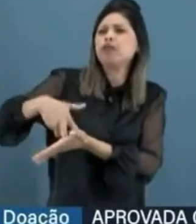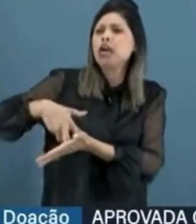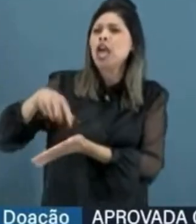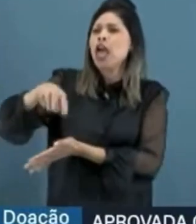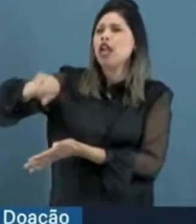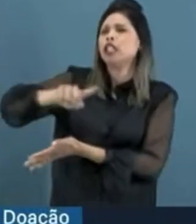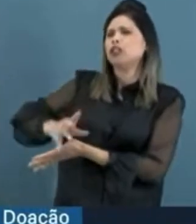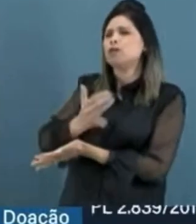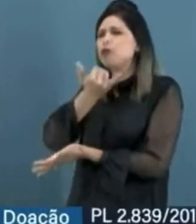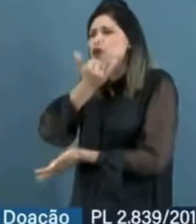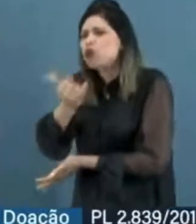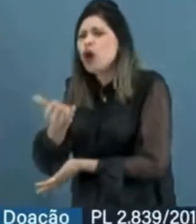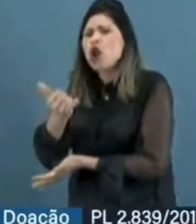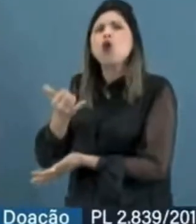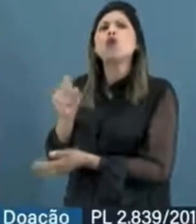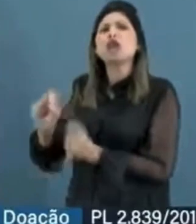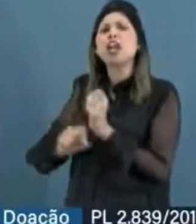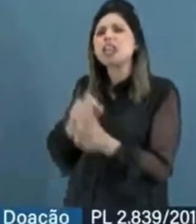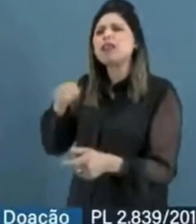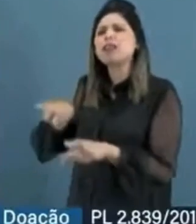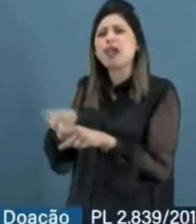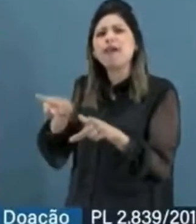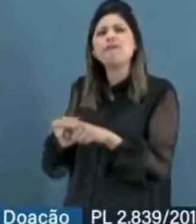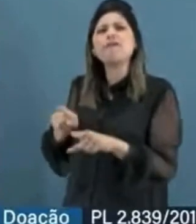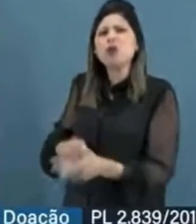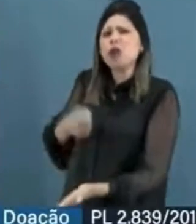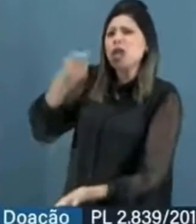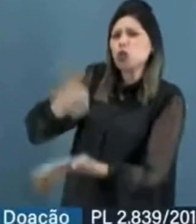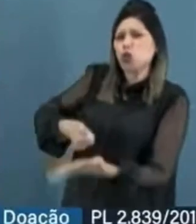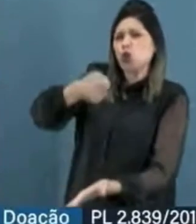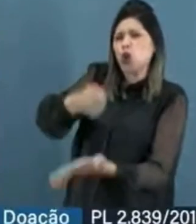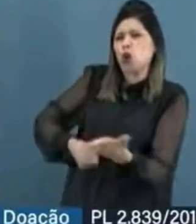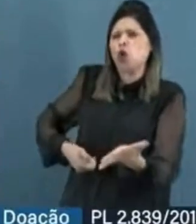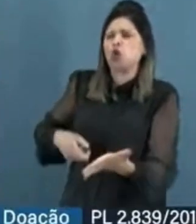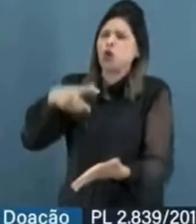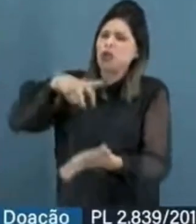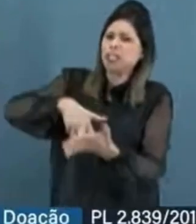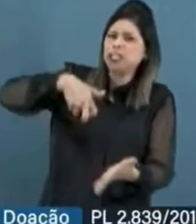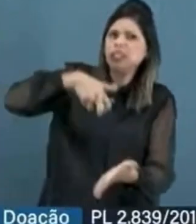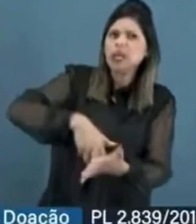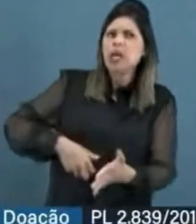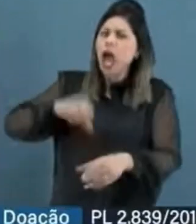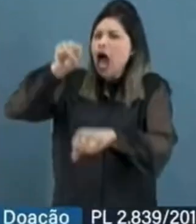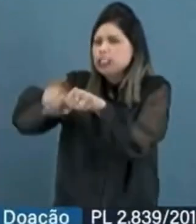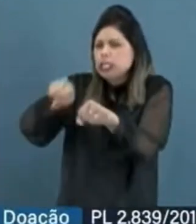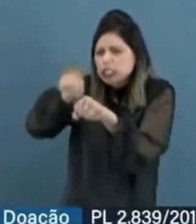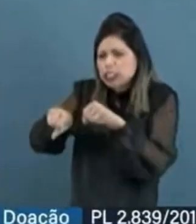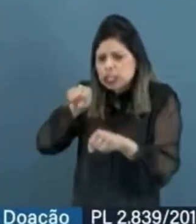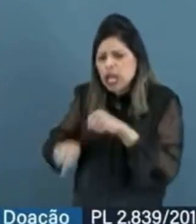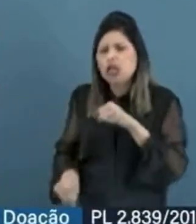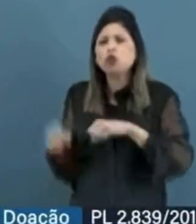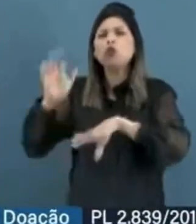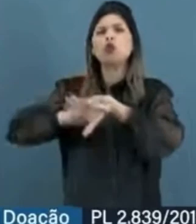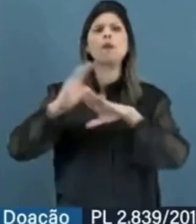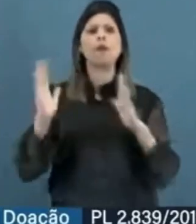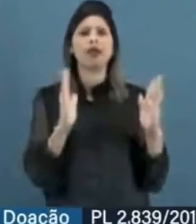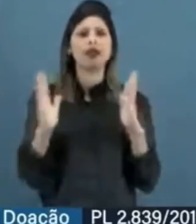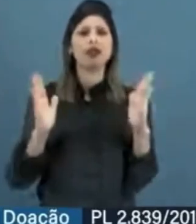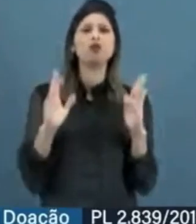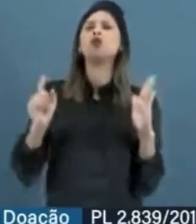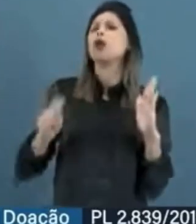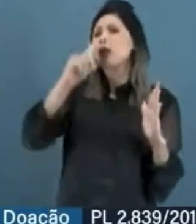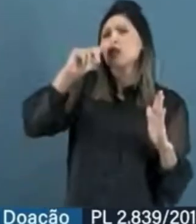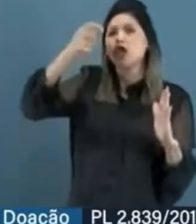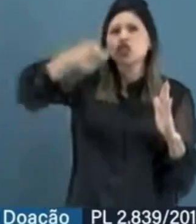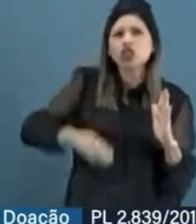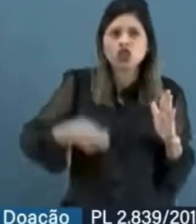contra a humanidade. Torturas, assassinatos, desaparecimento nos porões da ditadura, que, inclusive, já fomos